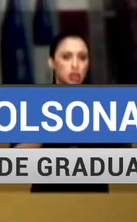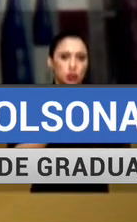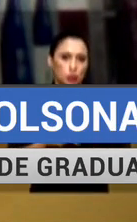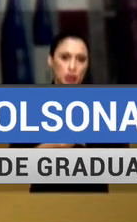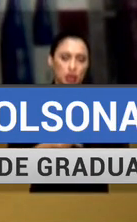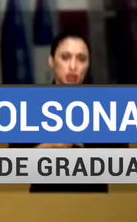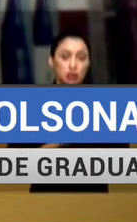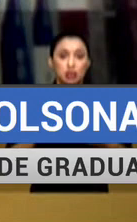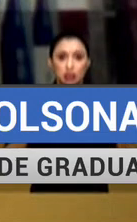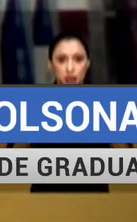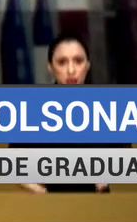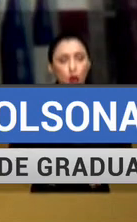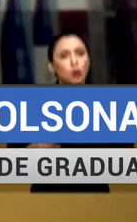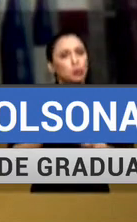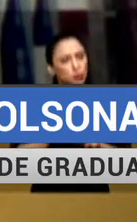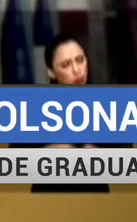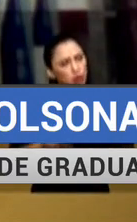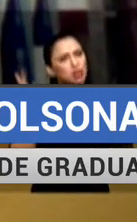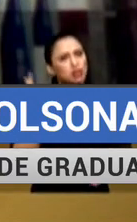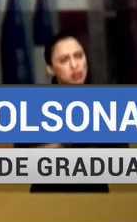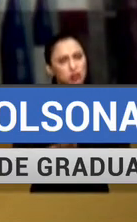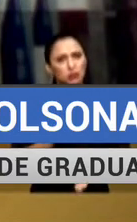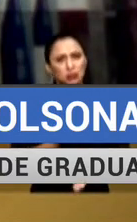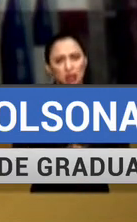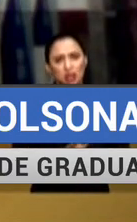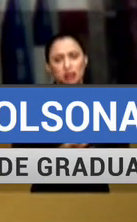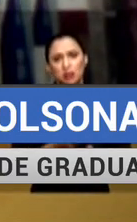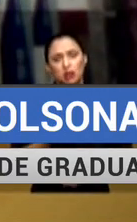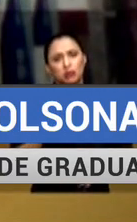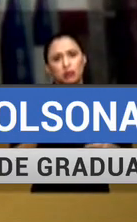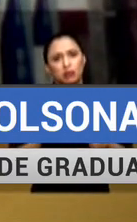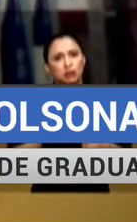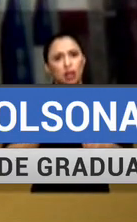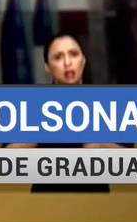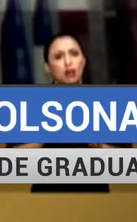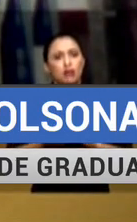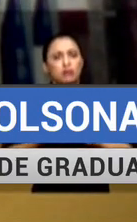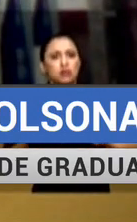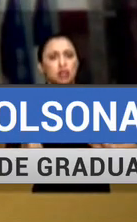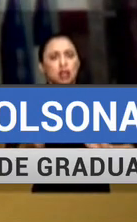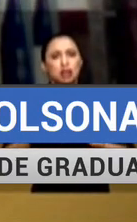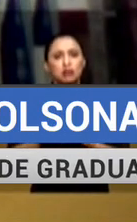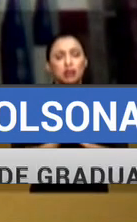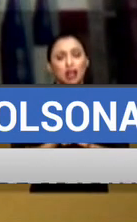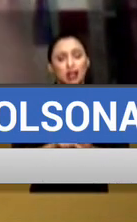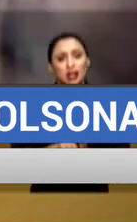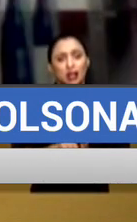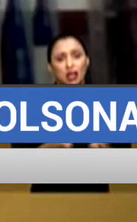Não dispondo, por isso mesmo, de qualquer legitimidade para supor-se